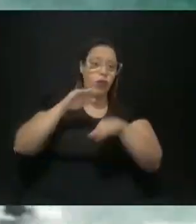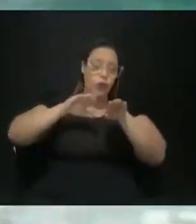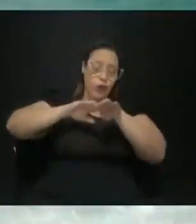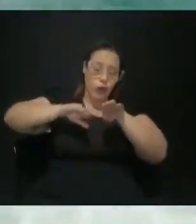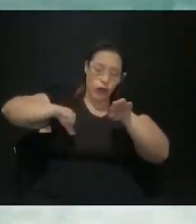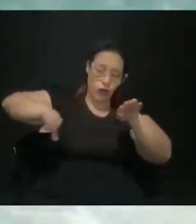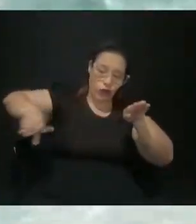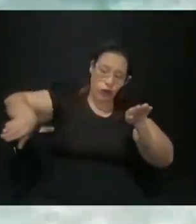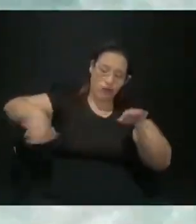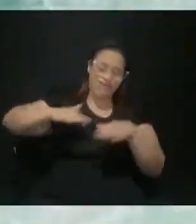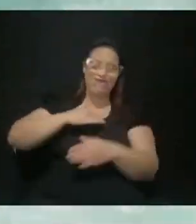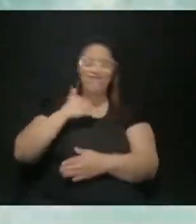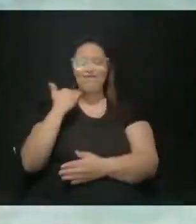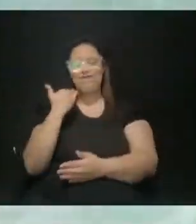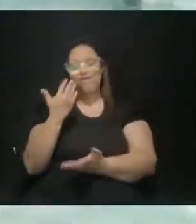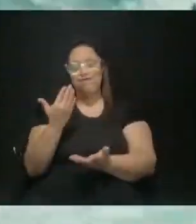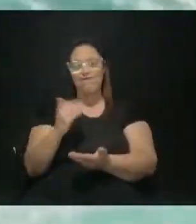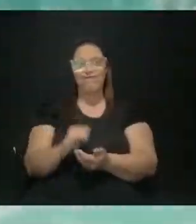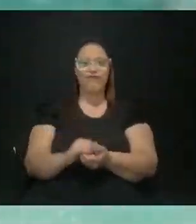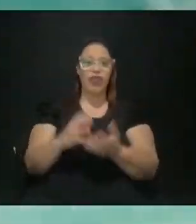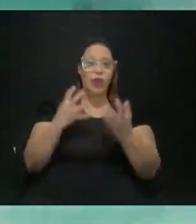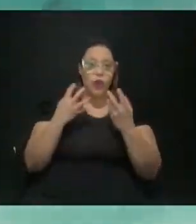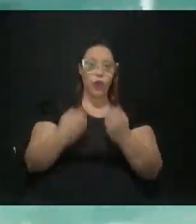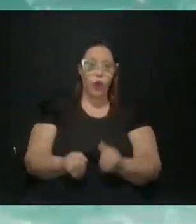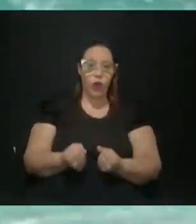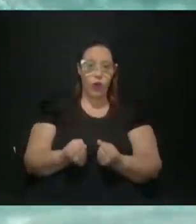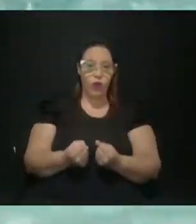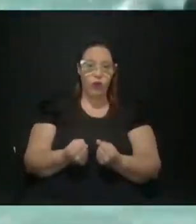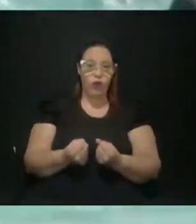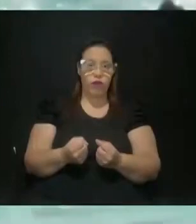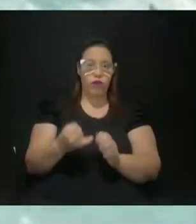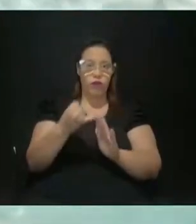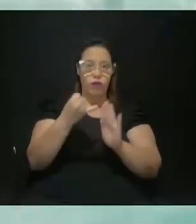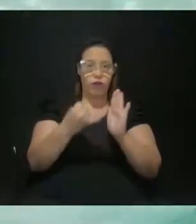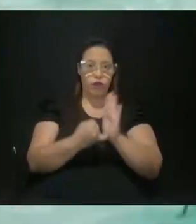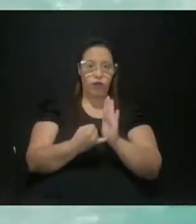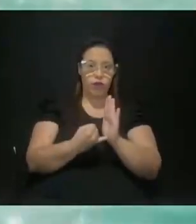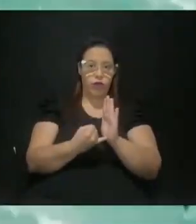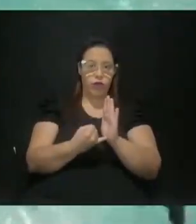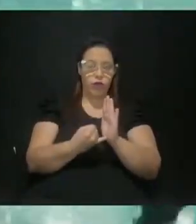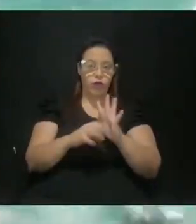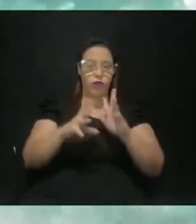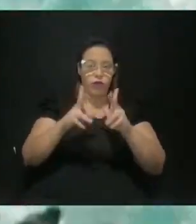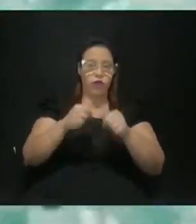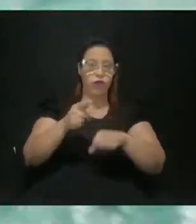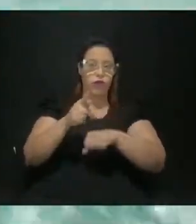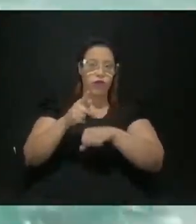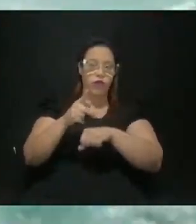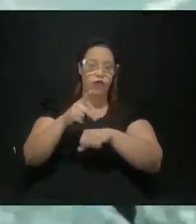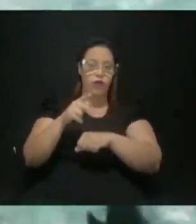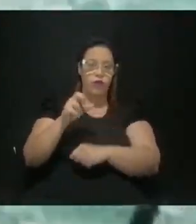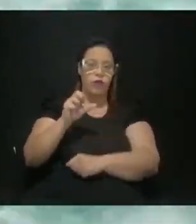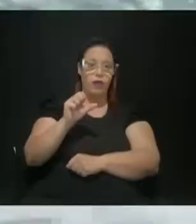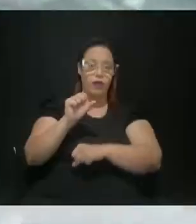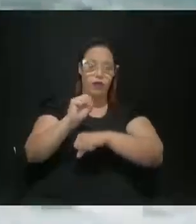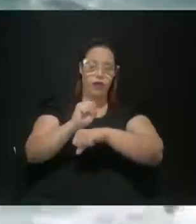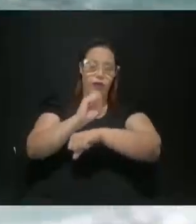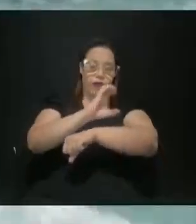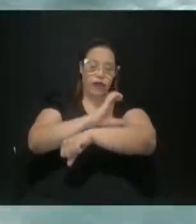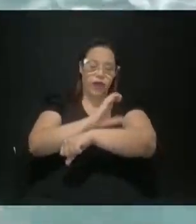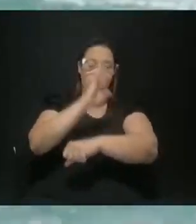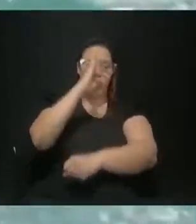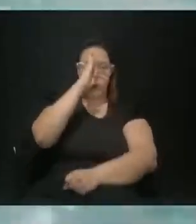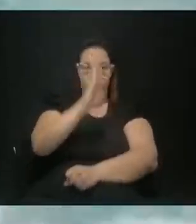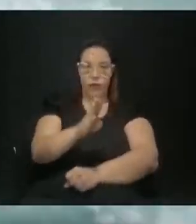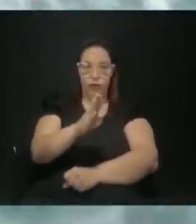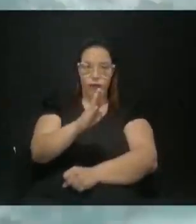morrem. Os resgates realizados pela entidade ocorrem em todas as praias da ilha de Santa Catarina, principalmente na costa